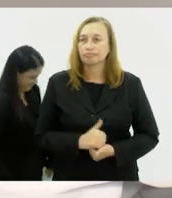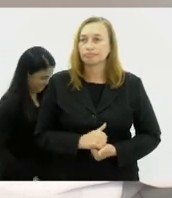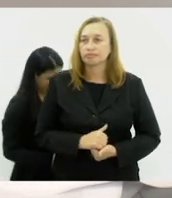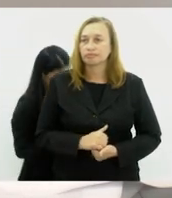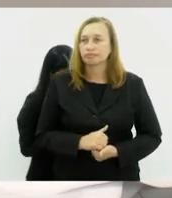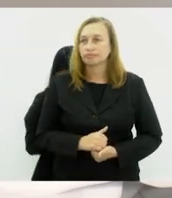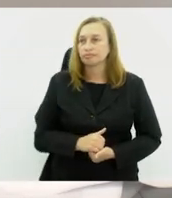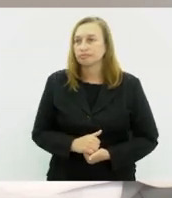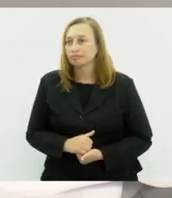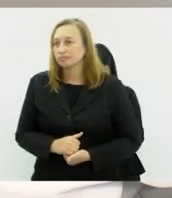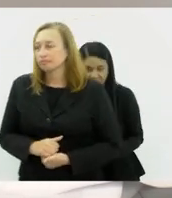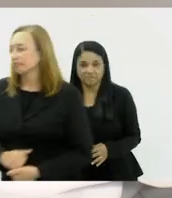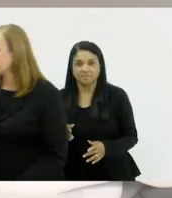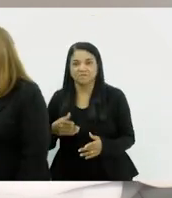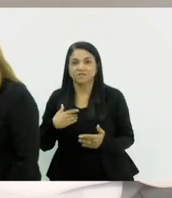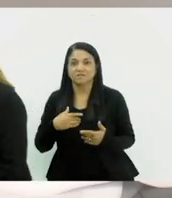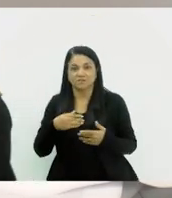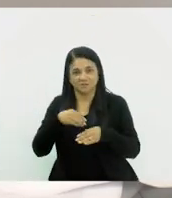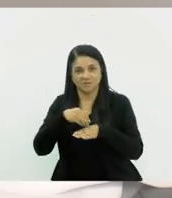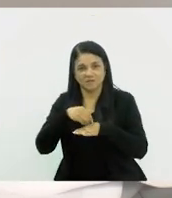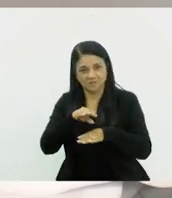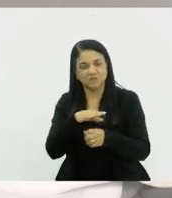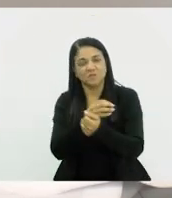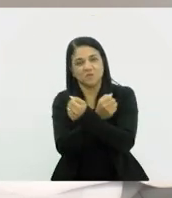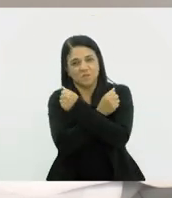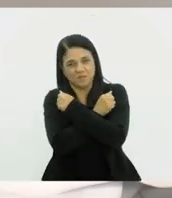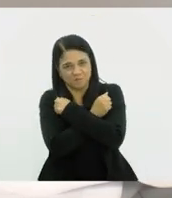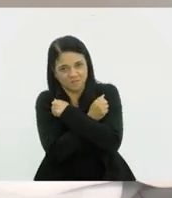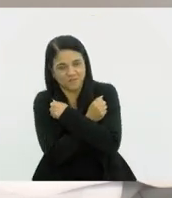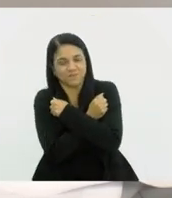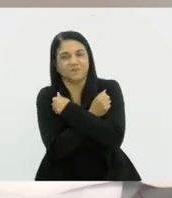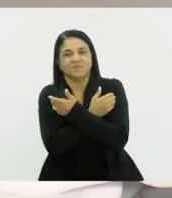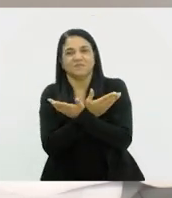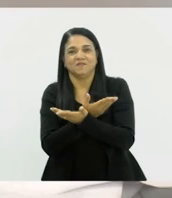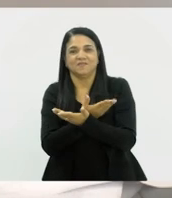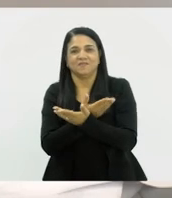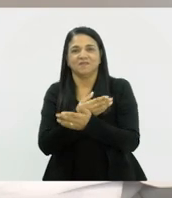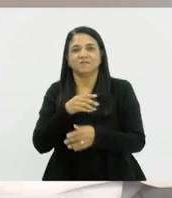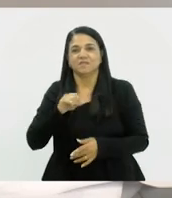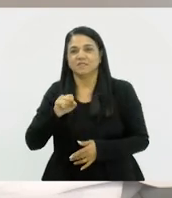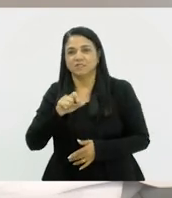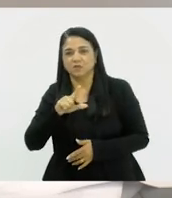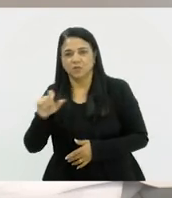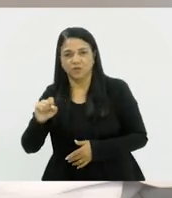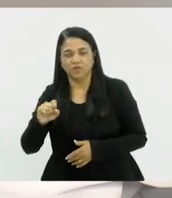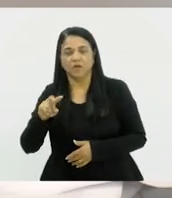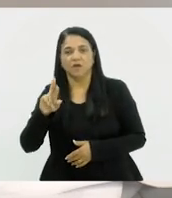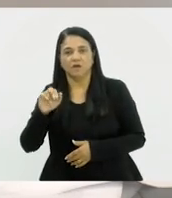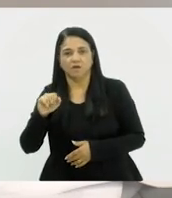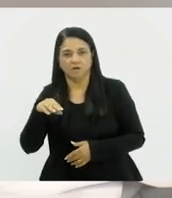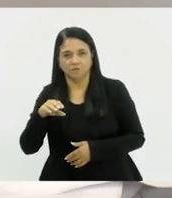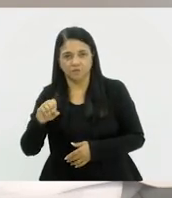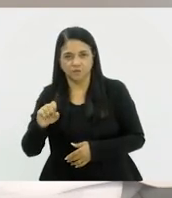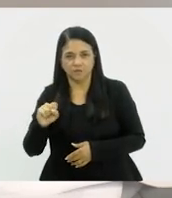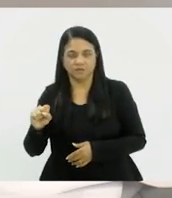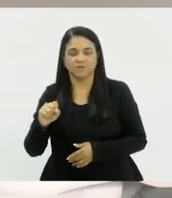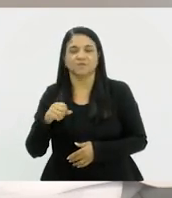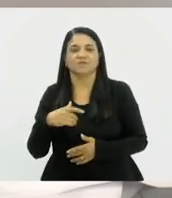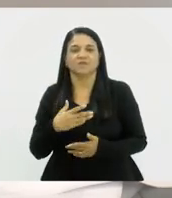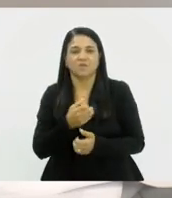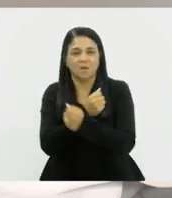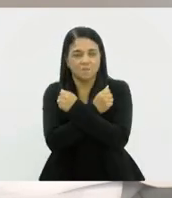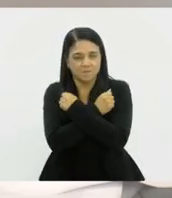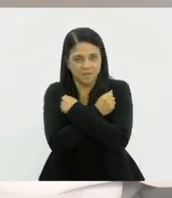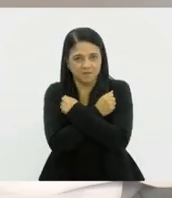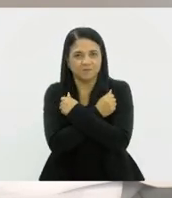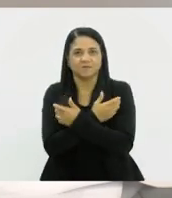transmita aqui outra vez o nosso abraço paraa Julita paraa Silvia Ramos para toda a equipe eu eu queria